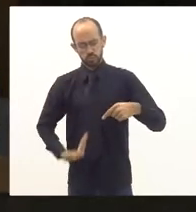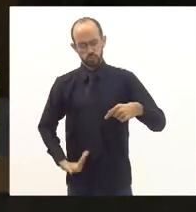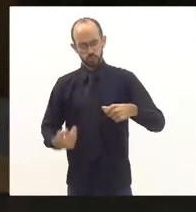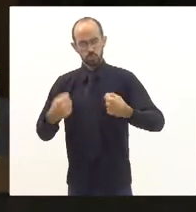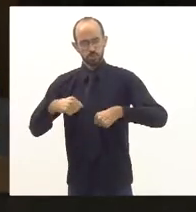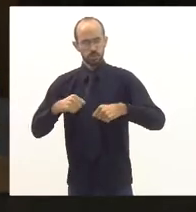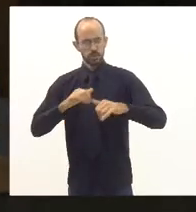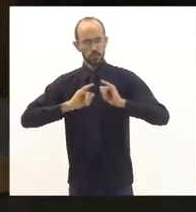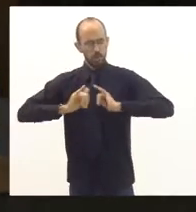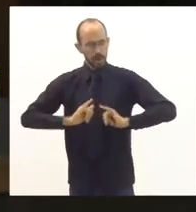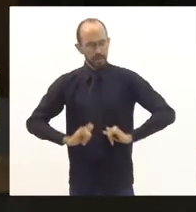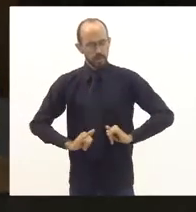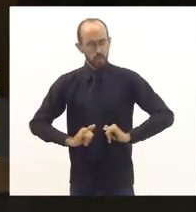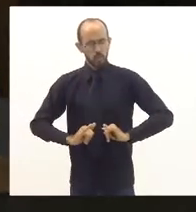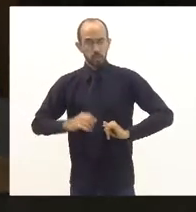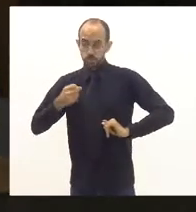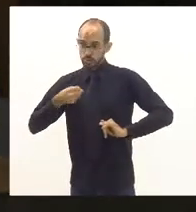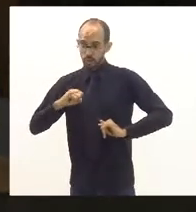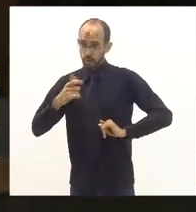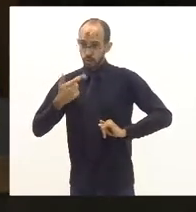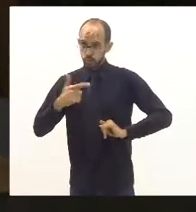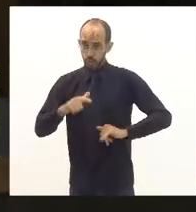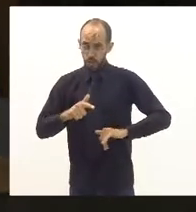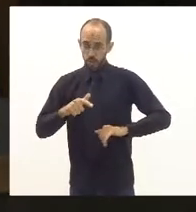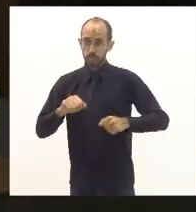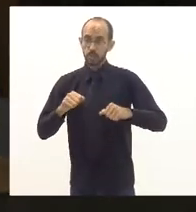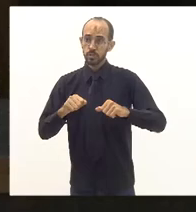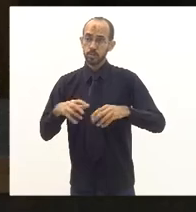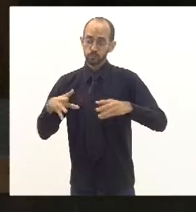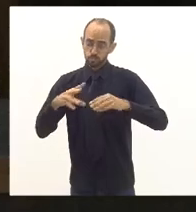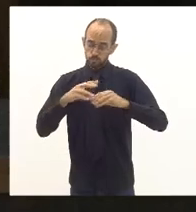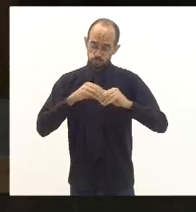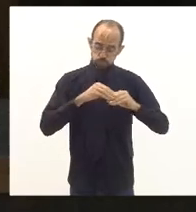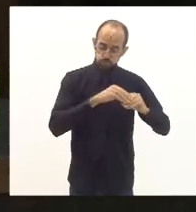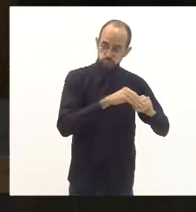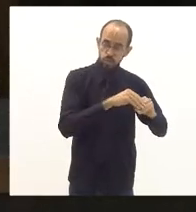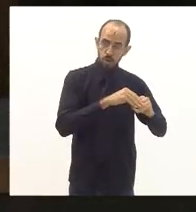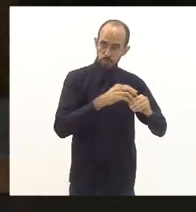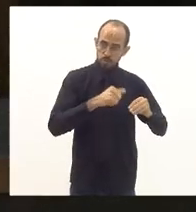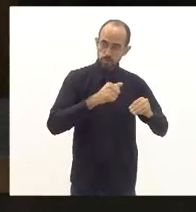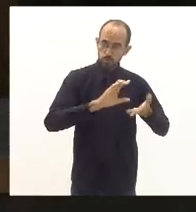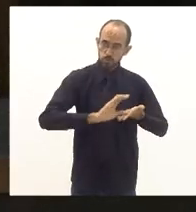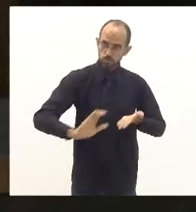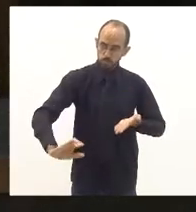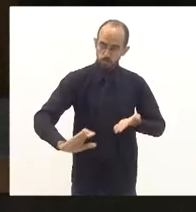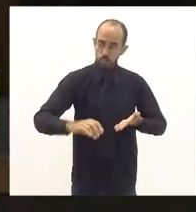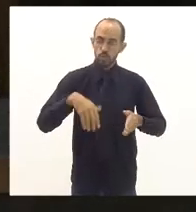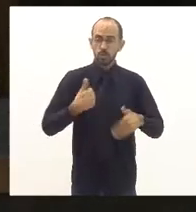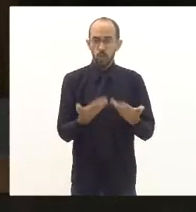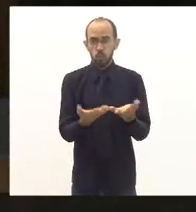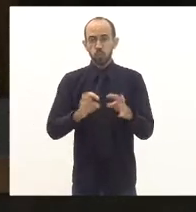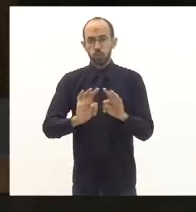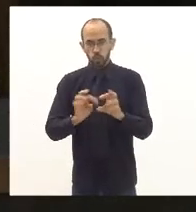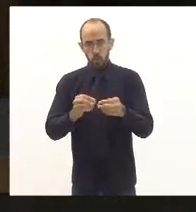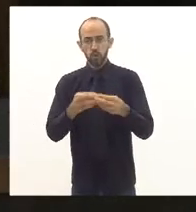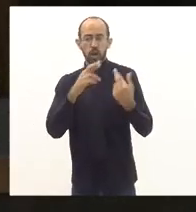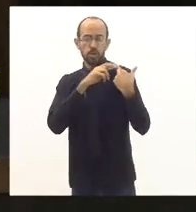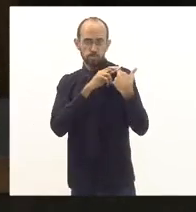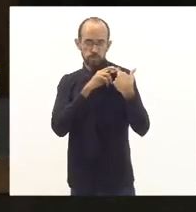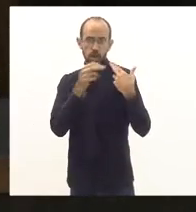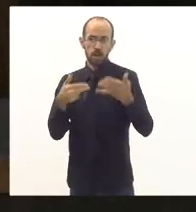ter construção e destinação orçamentária, precisa de dados. Então, todo aquele que é responsável por